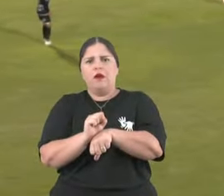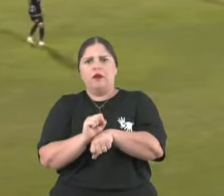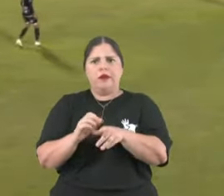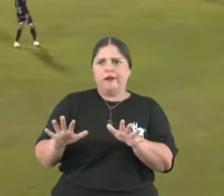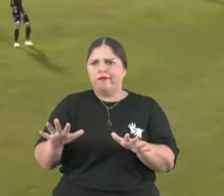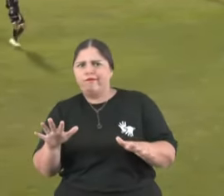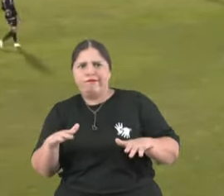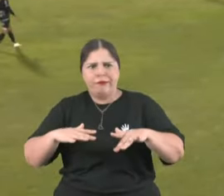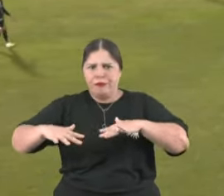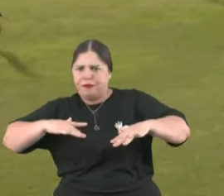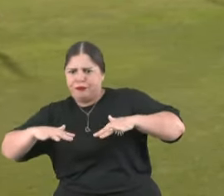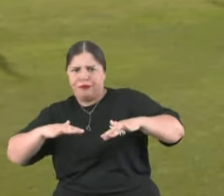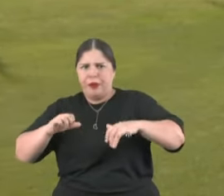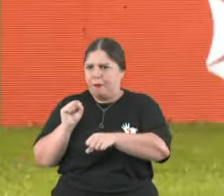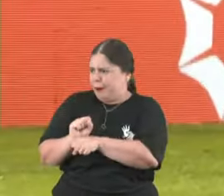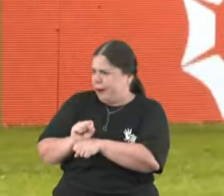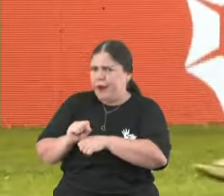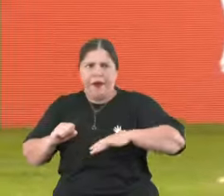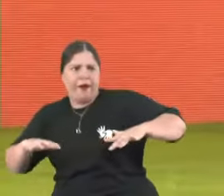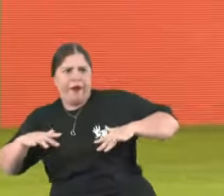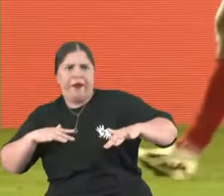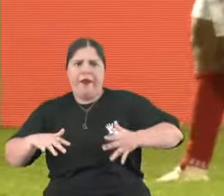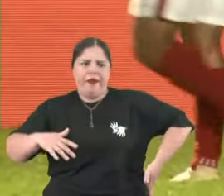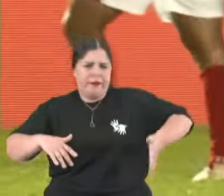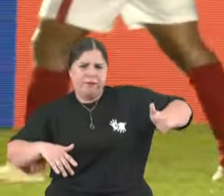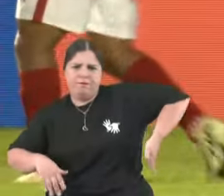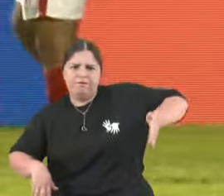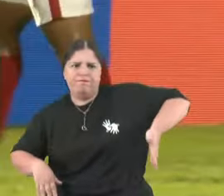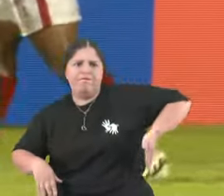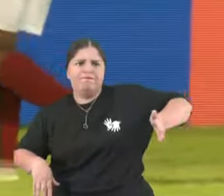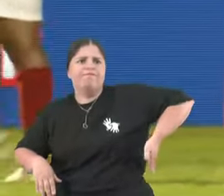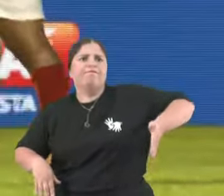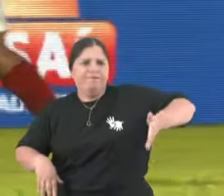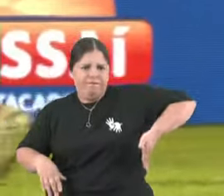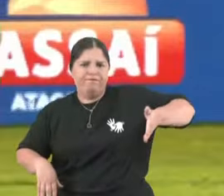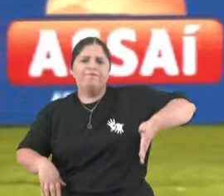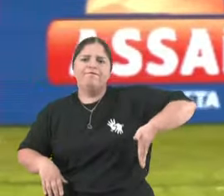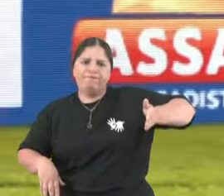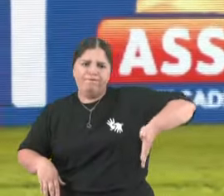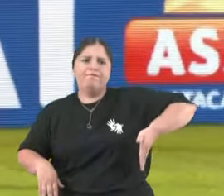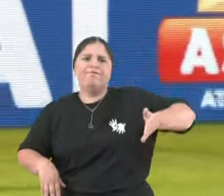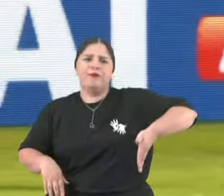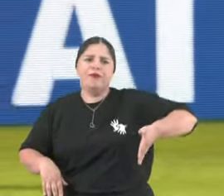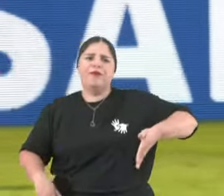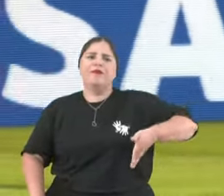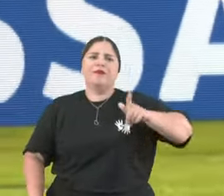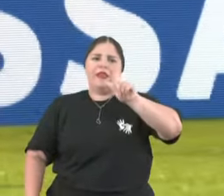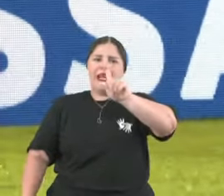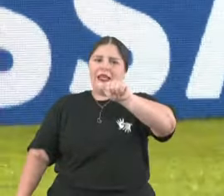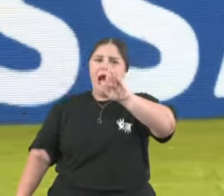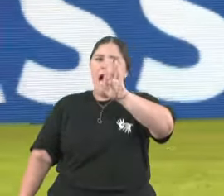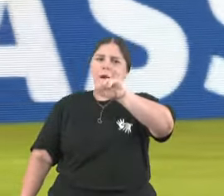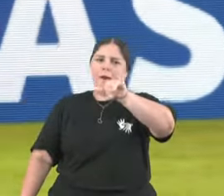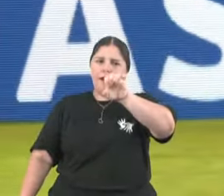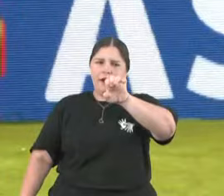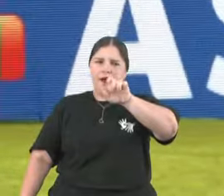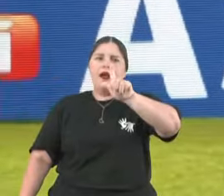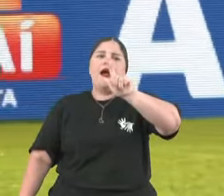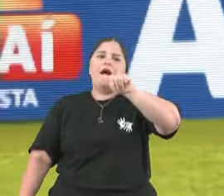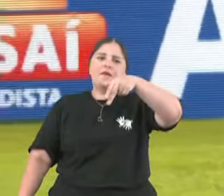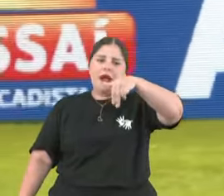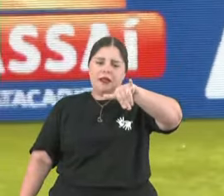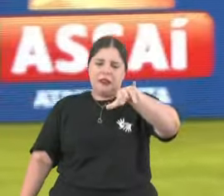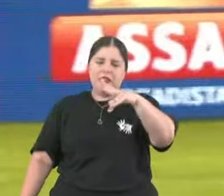Kellington, fez a finta... Tentou o drible do Gaspazinho, né, que é aquele que se atravessa o adversário. Como não existe ele na vida